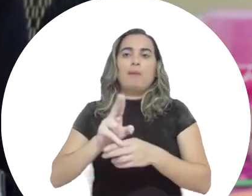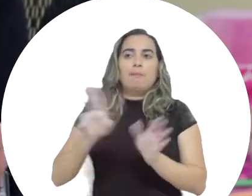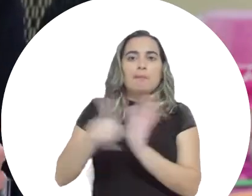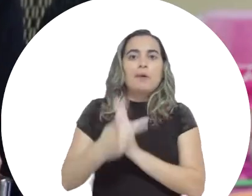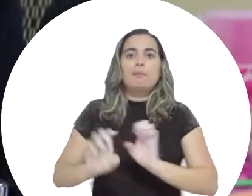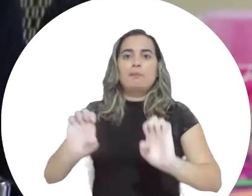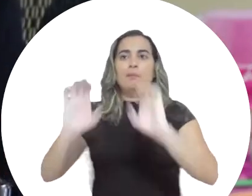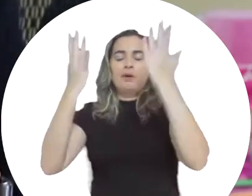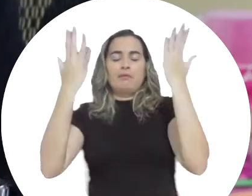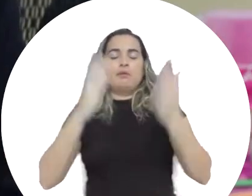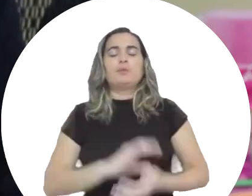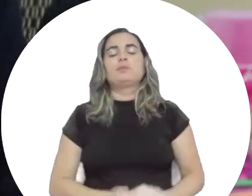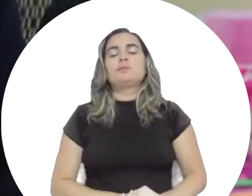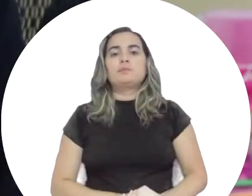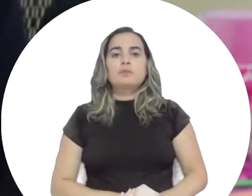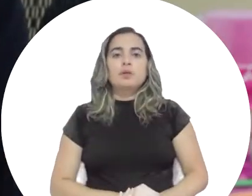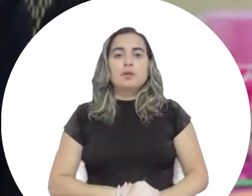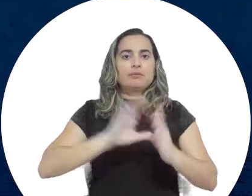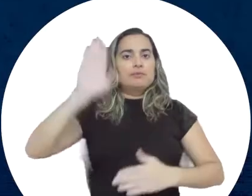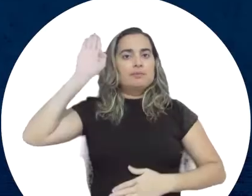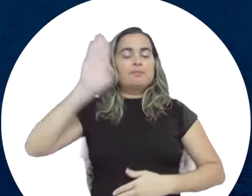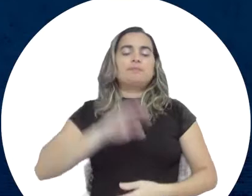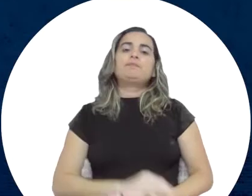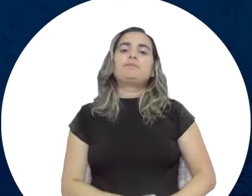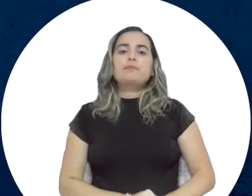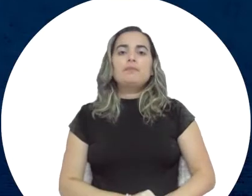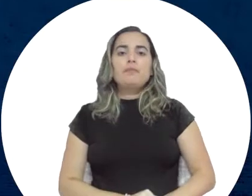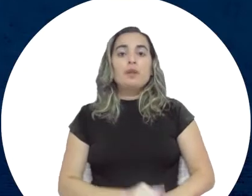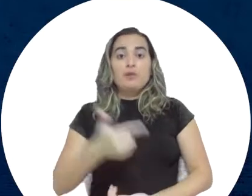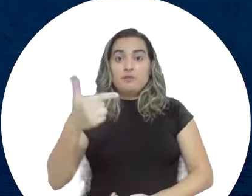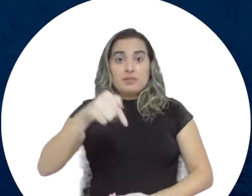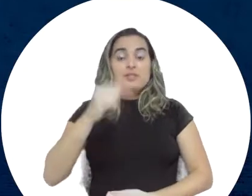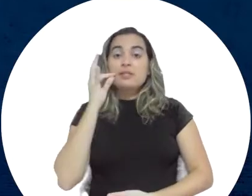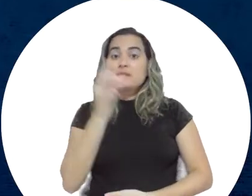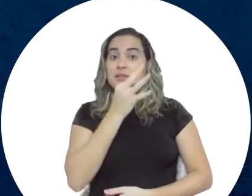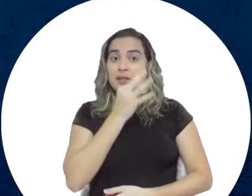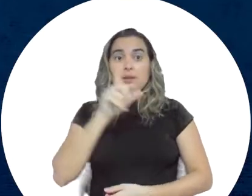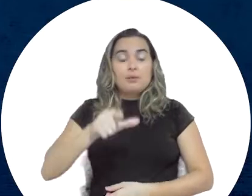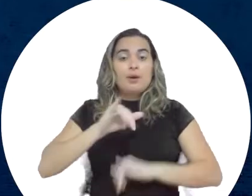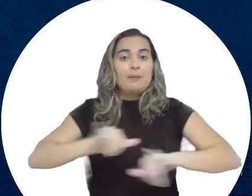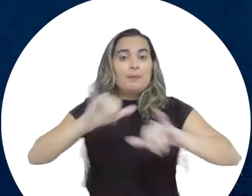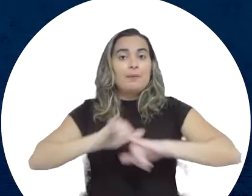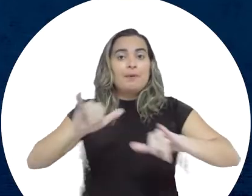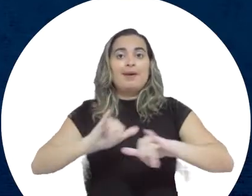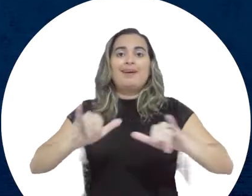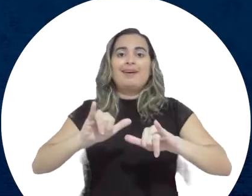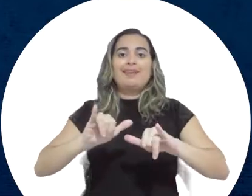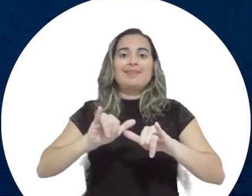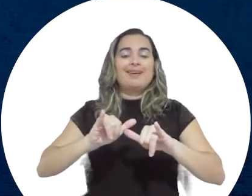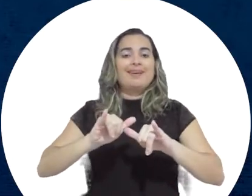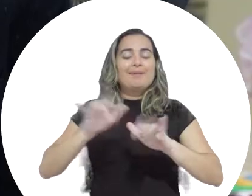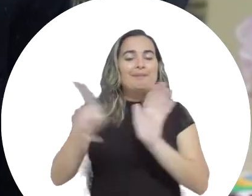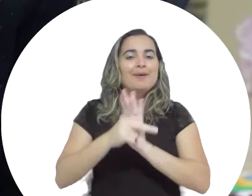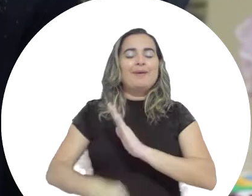lei, a vedação vai até o dia da eleição. 27 de setembro é o início da propaganda eleitoral, inclusive na